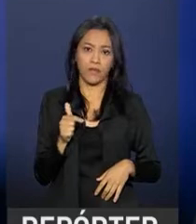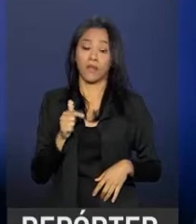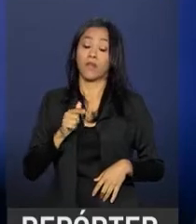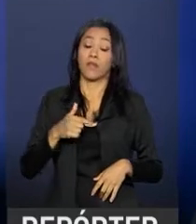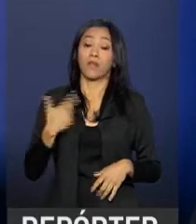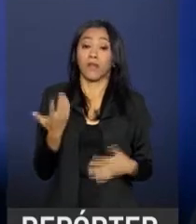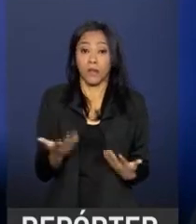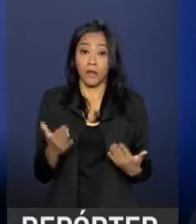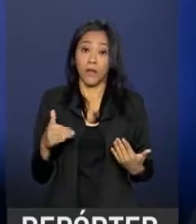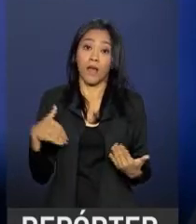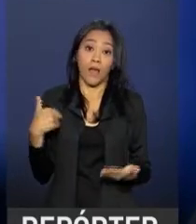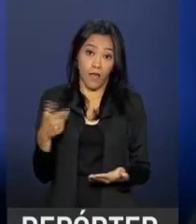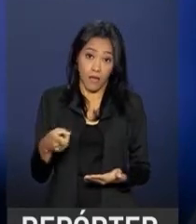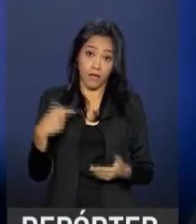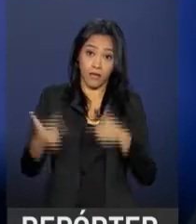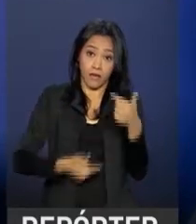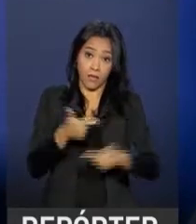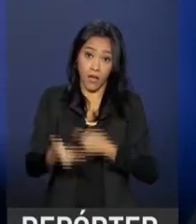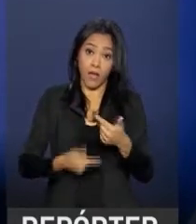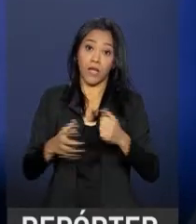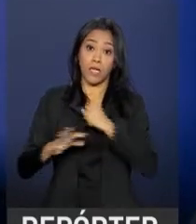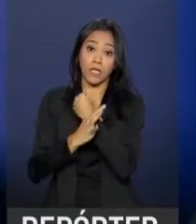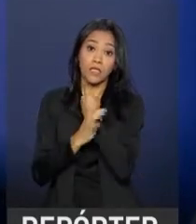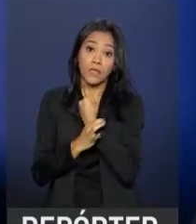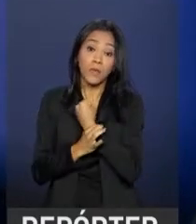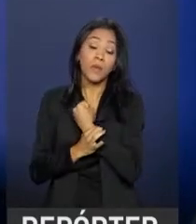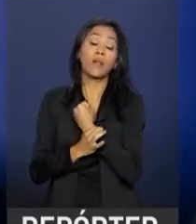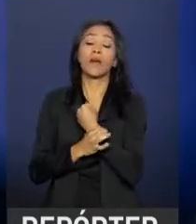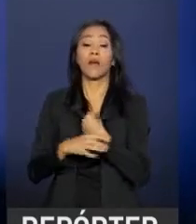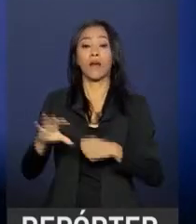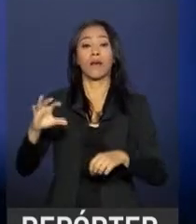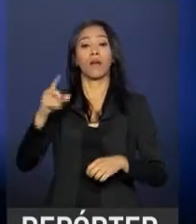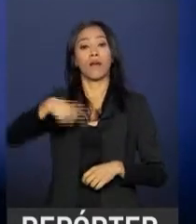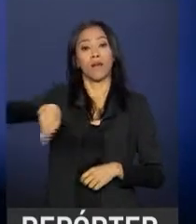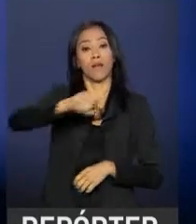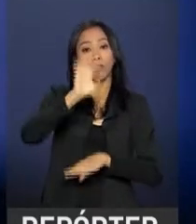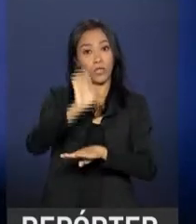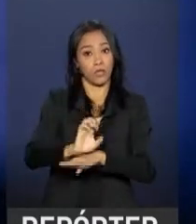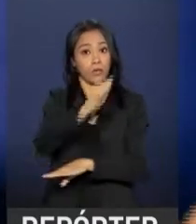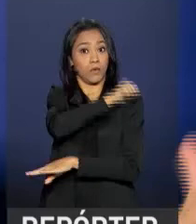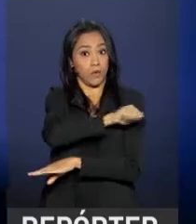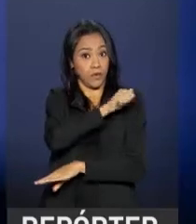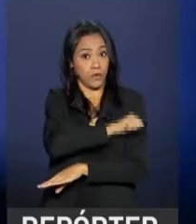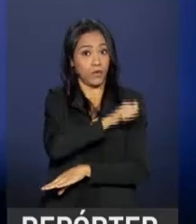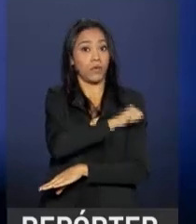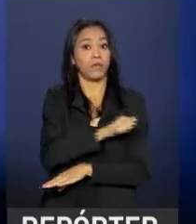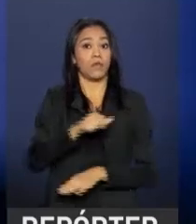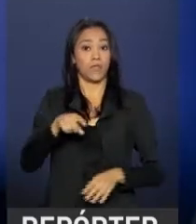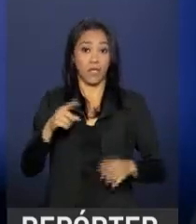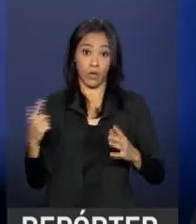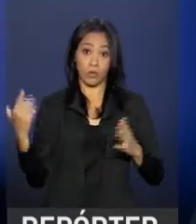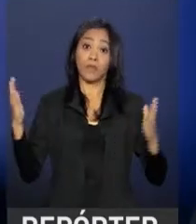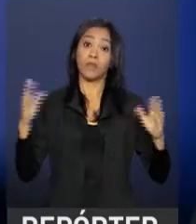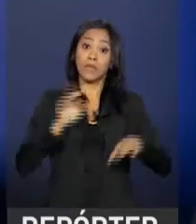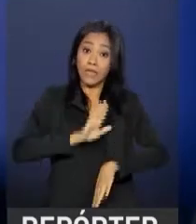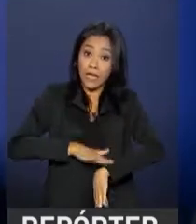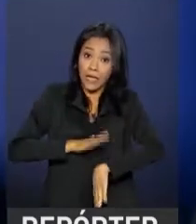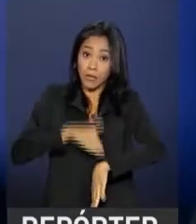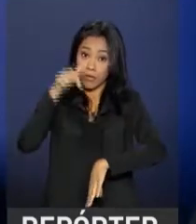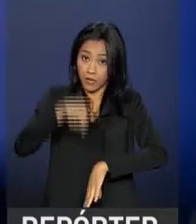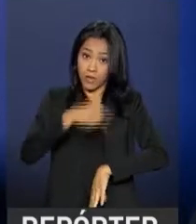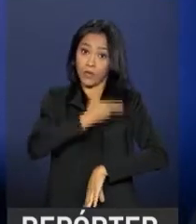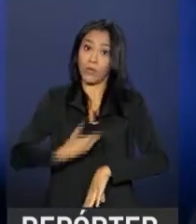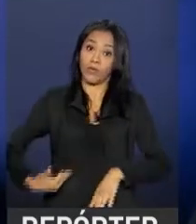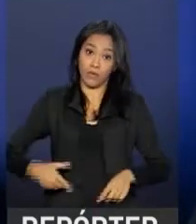durar essa operação de garantia da lei e da ordem no rio de janeiro ou seja enquanto também é o tempo deste governo essa será